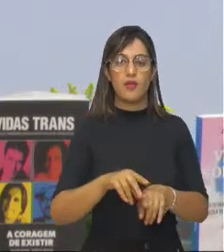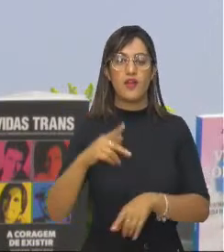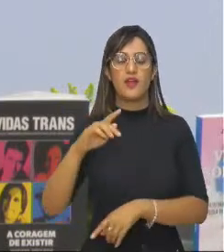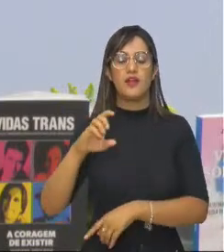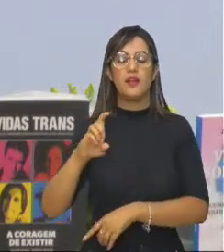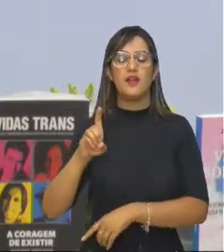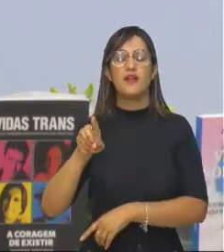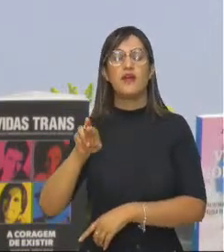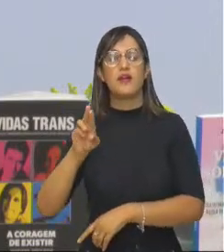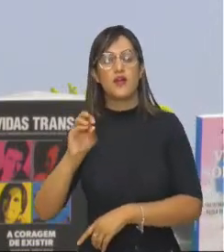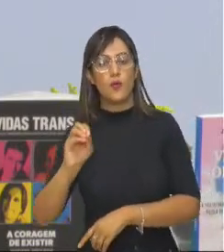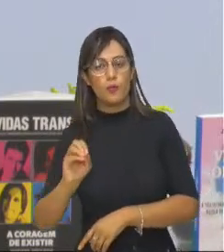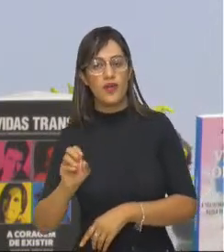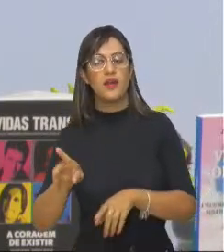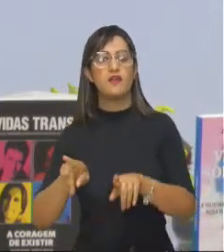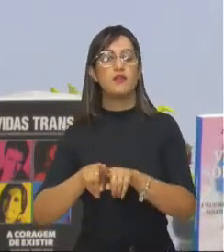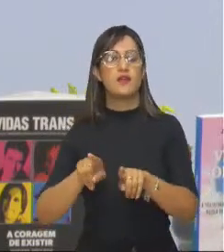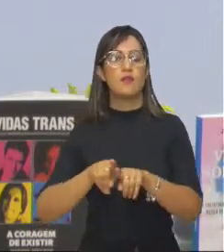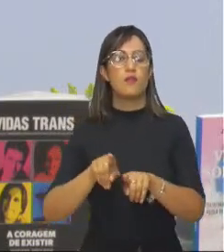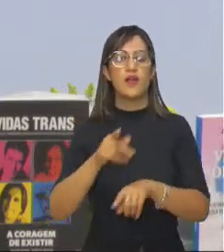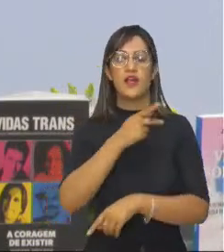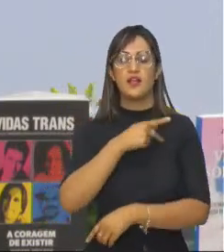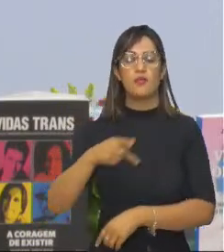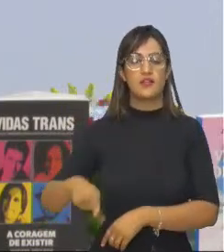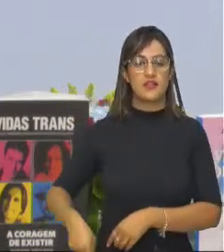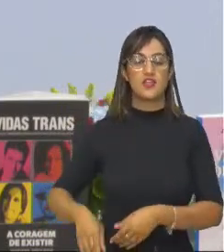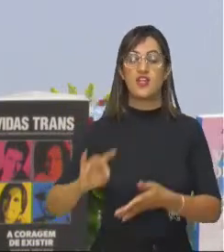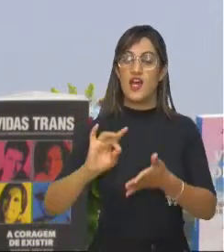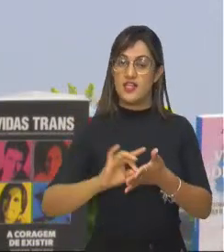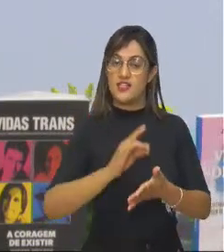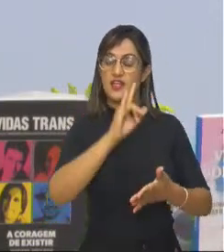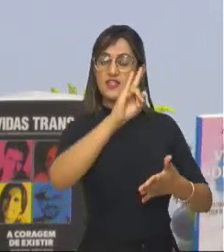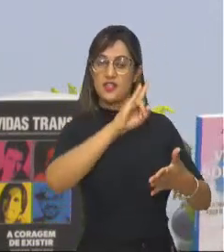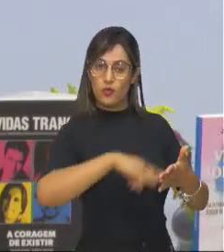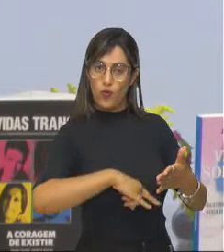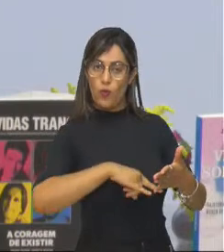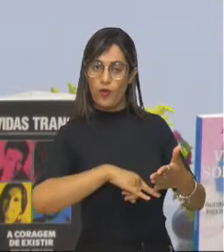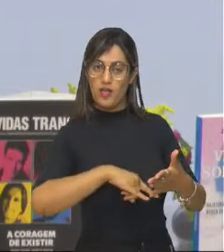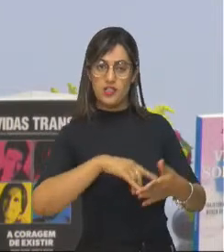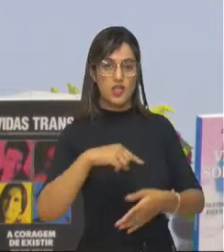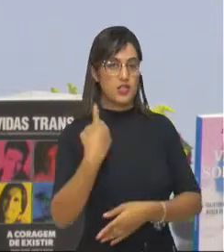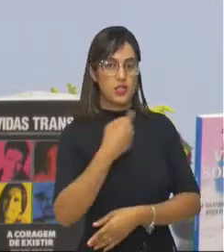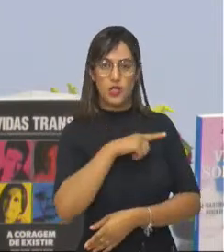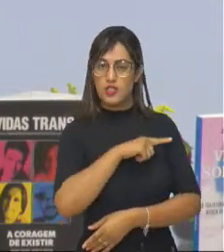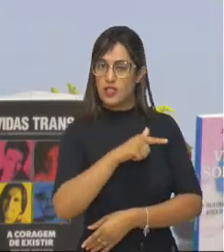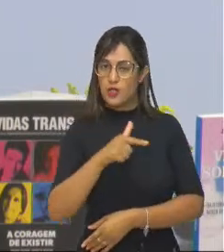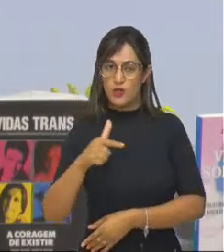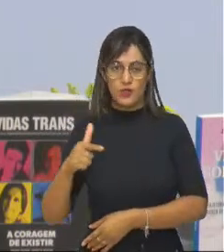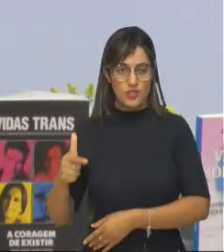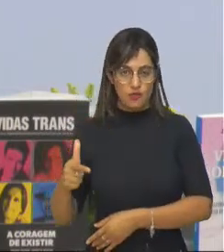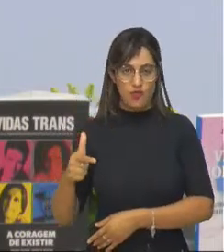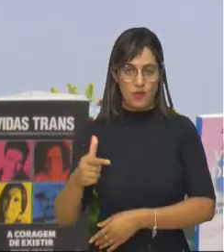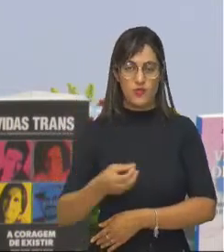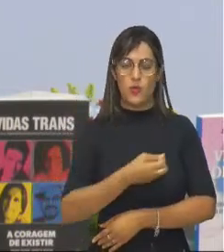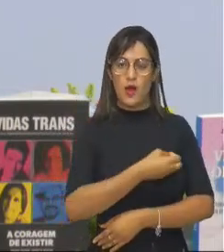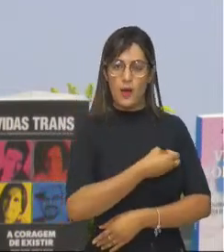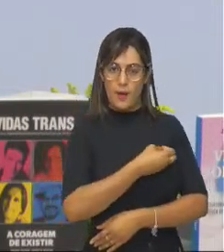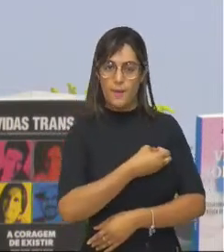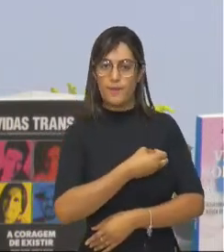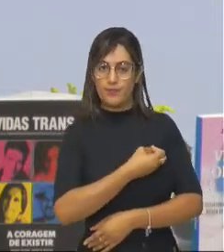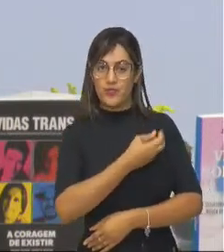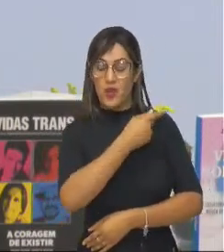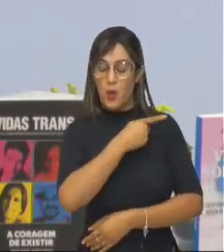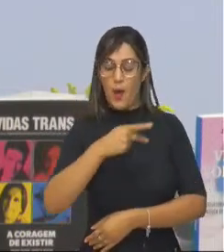nosso presidente, pudesse ter assinado esse documento. Talvez, se a gente não tivesse uma presidência gay, se a gente não tivesse